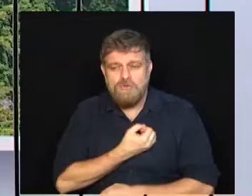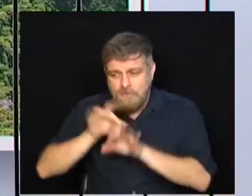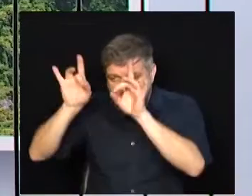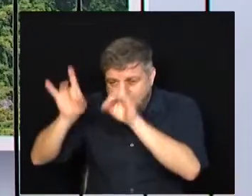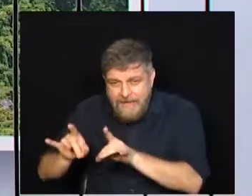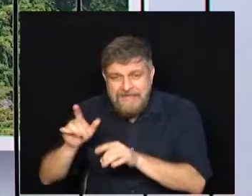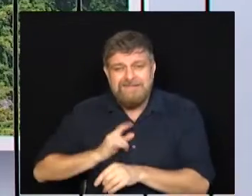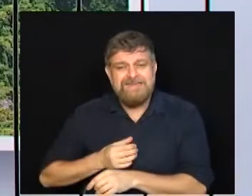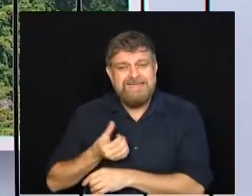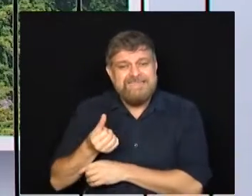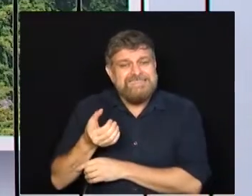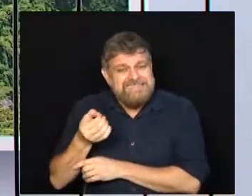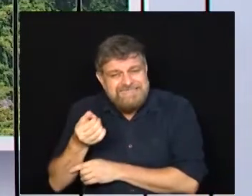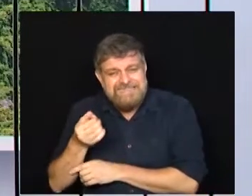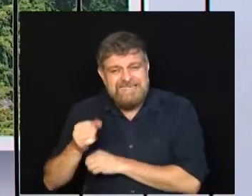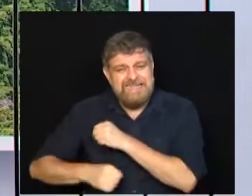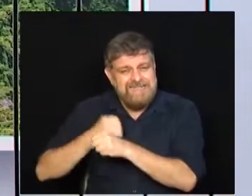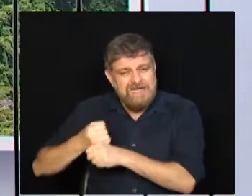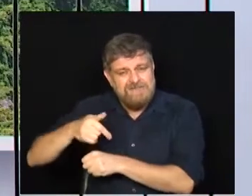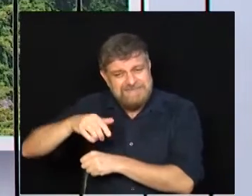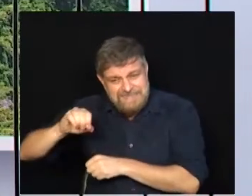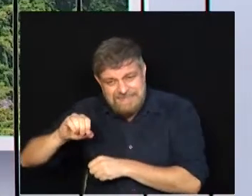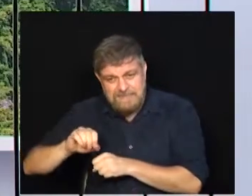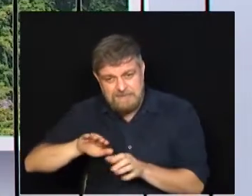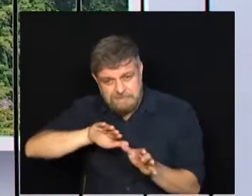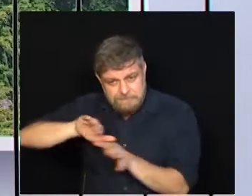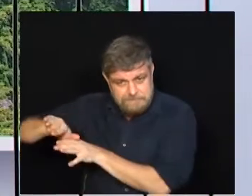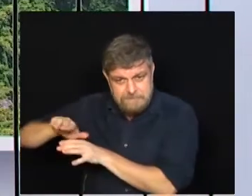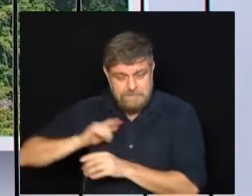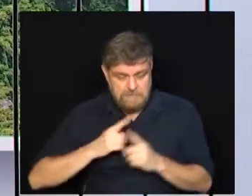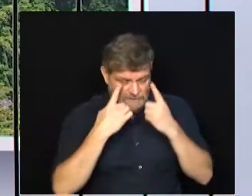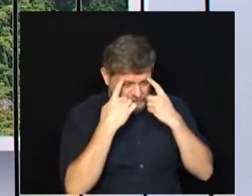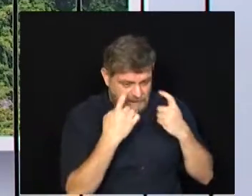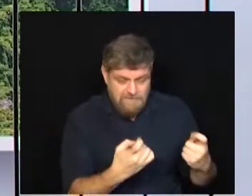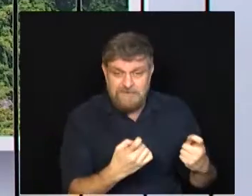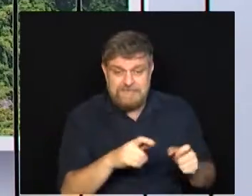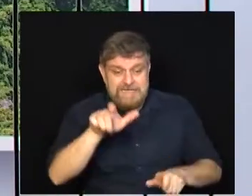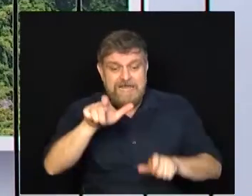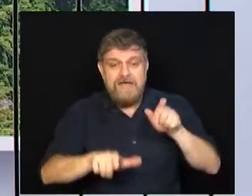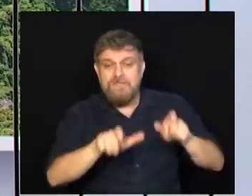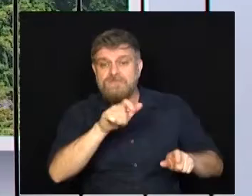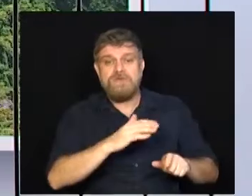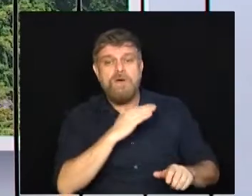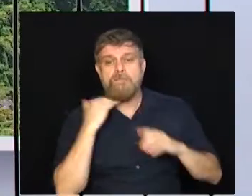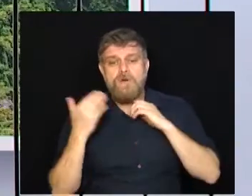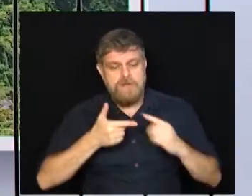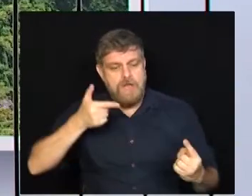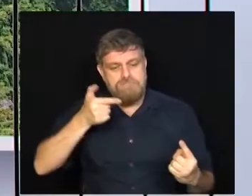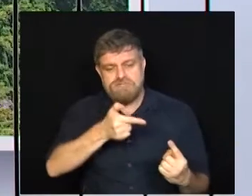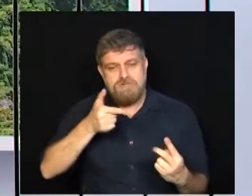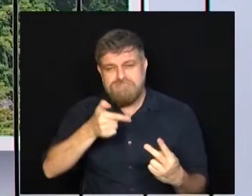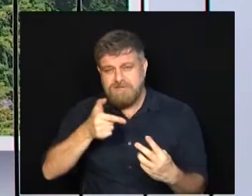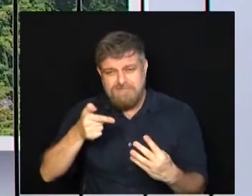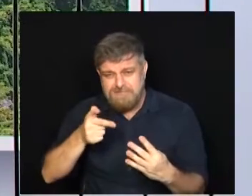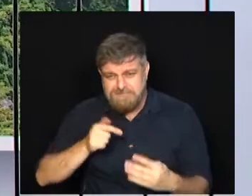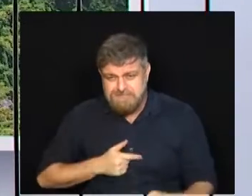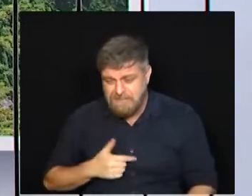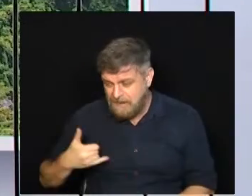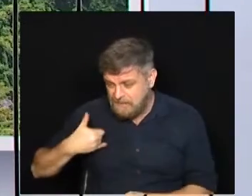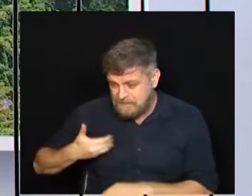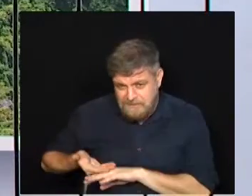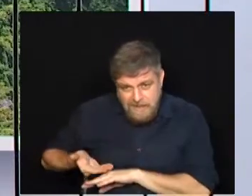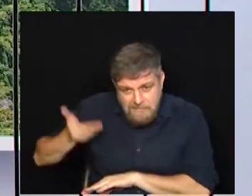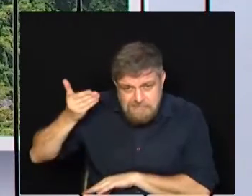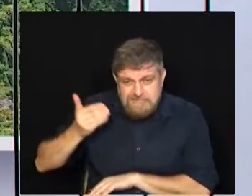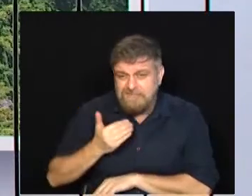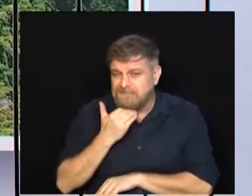um outro fator, né? Quando a gente fala da violência, né, essas pessoas são mortas, então elas não chegam até a fase adulta, muitas vezes,